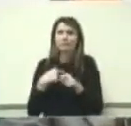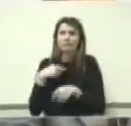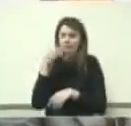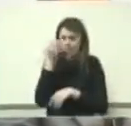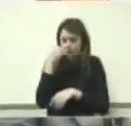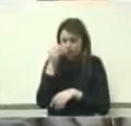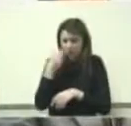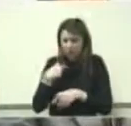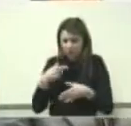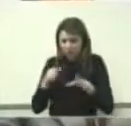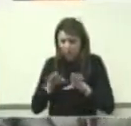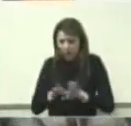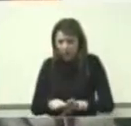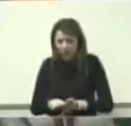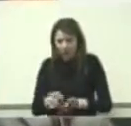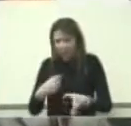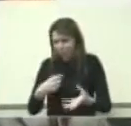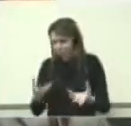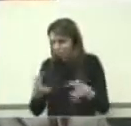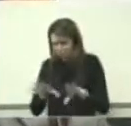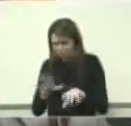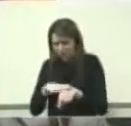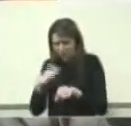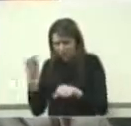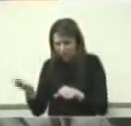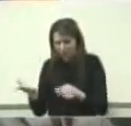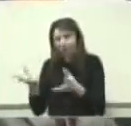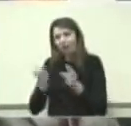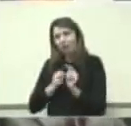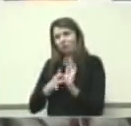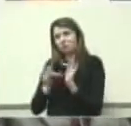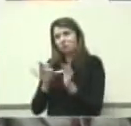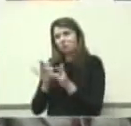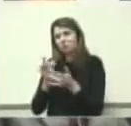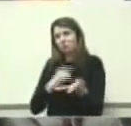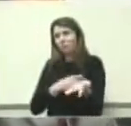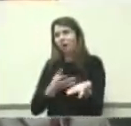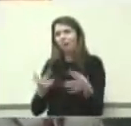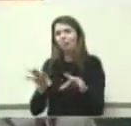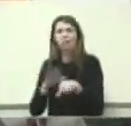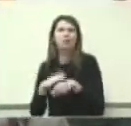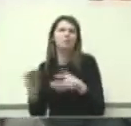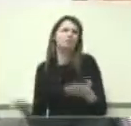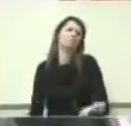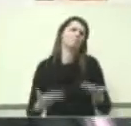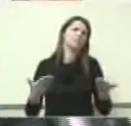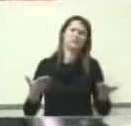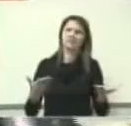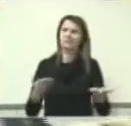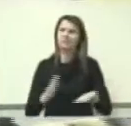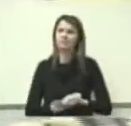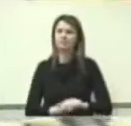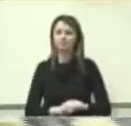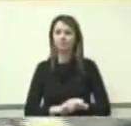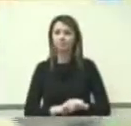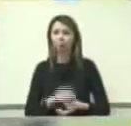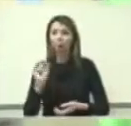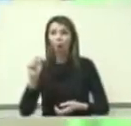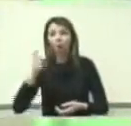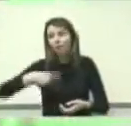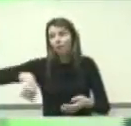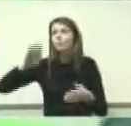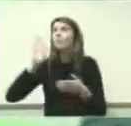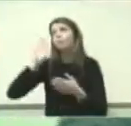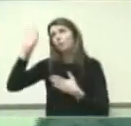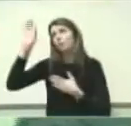daquilo que somos aquilo que aceitamos daquilo que decidimos em nossa vida daquilo que comprometemos do